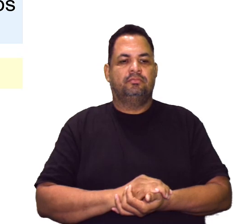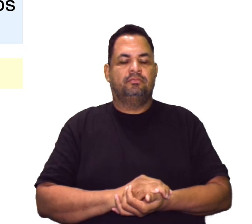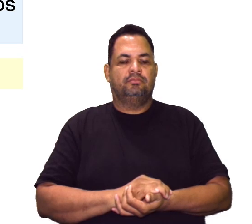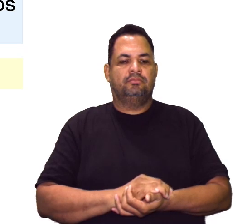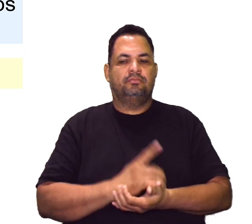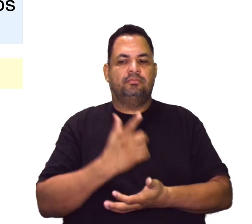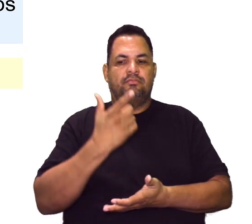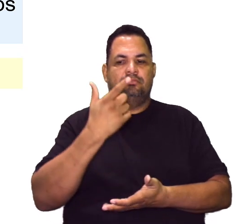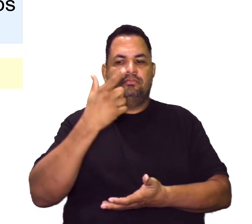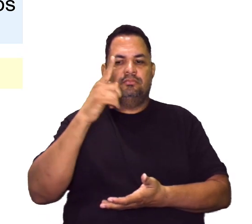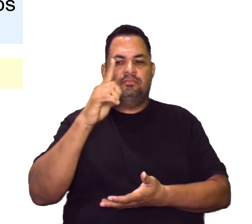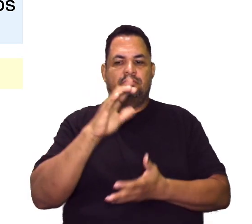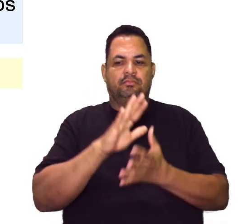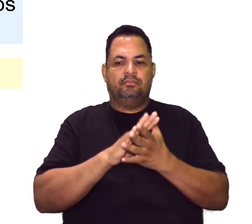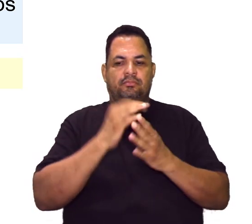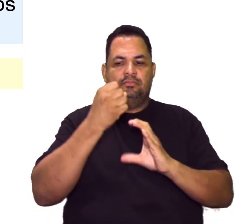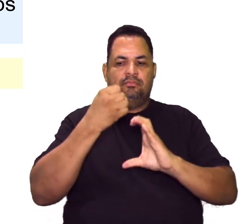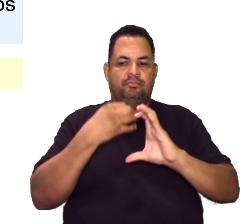Outra